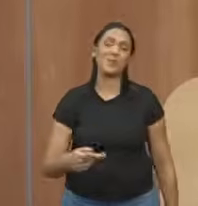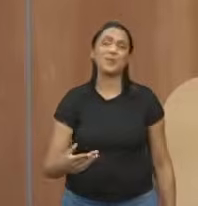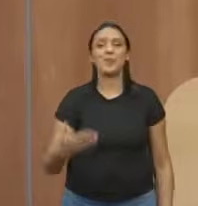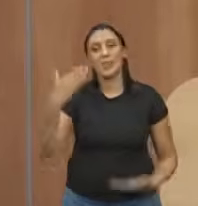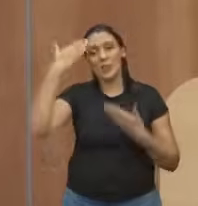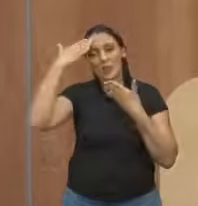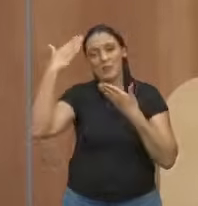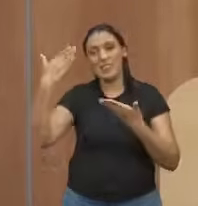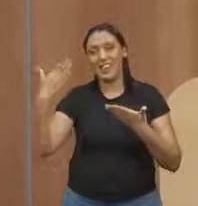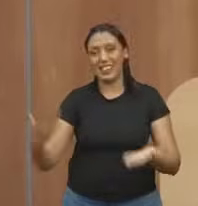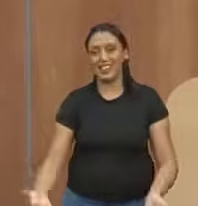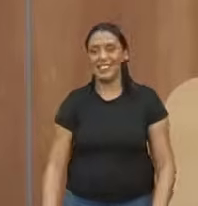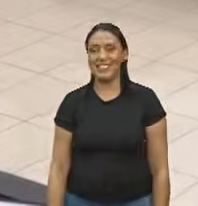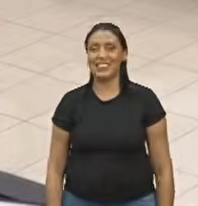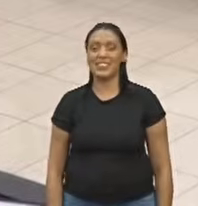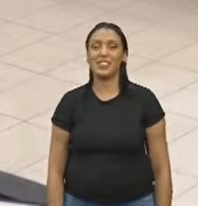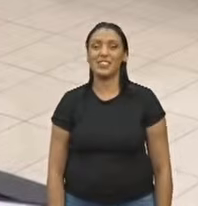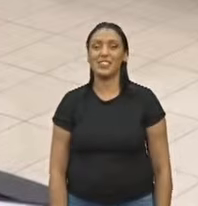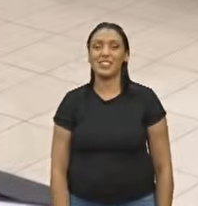obrigado a todos.